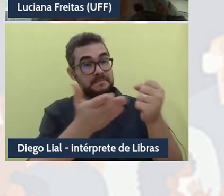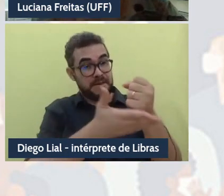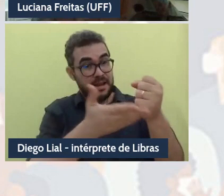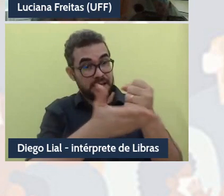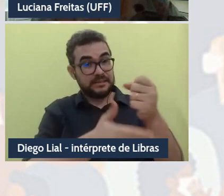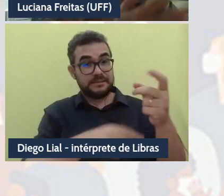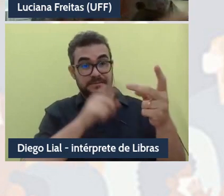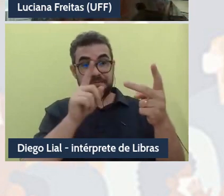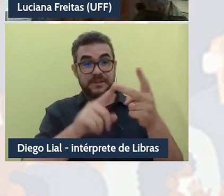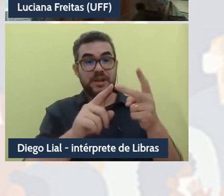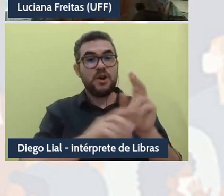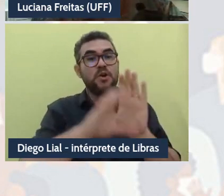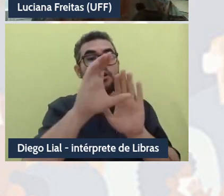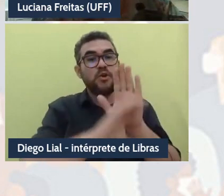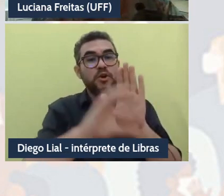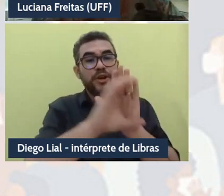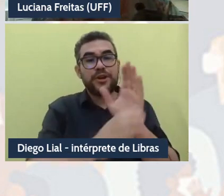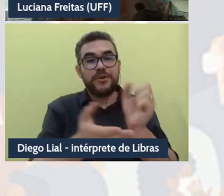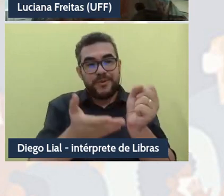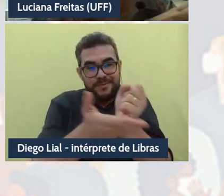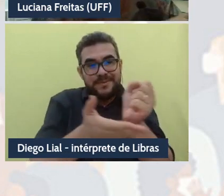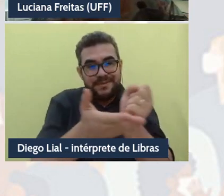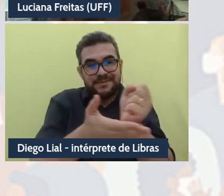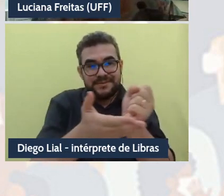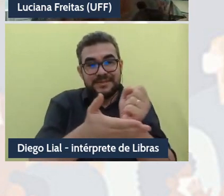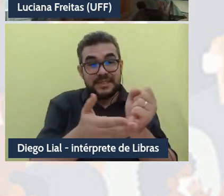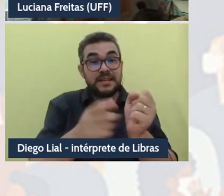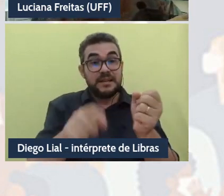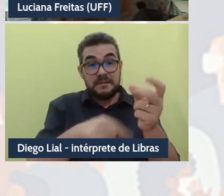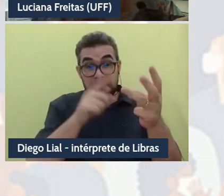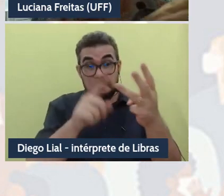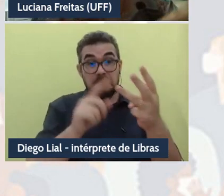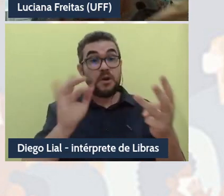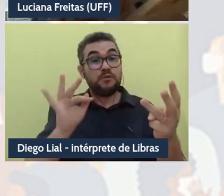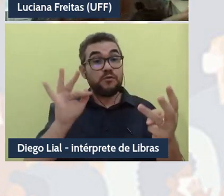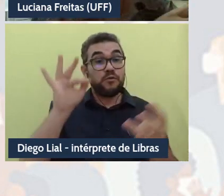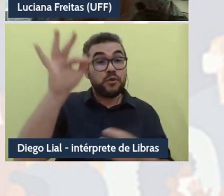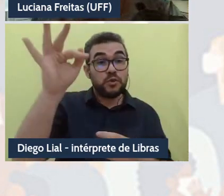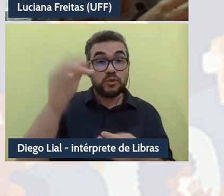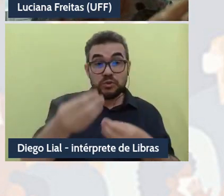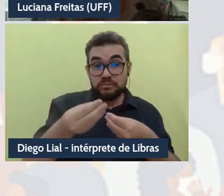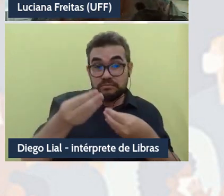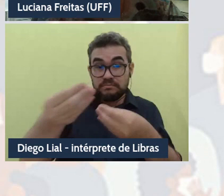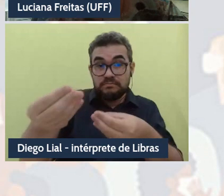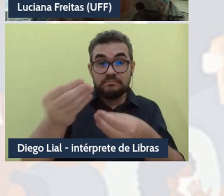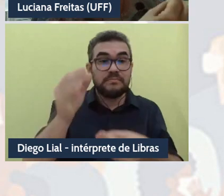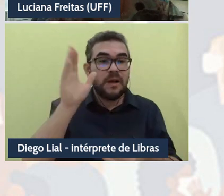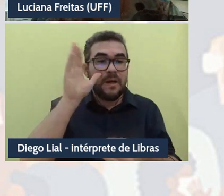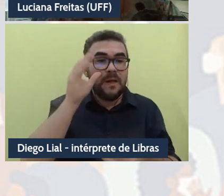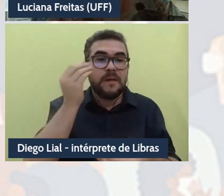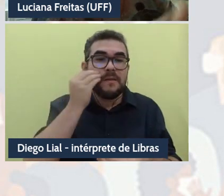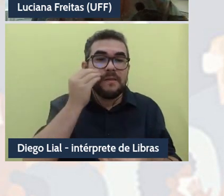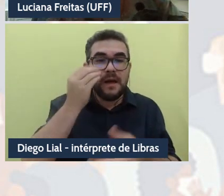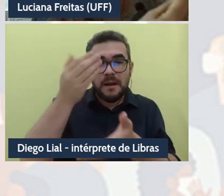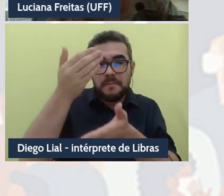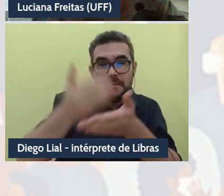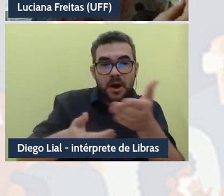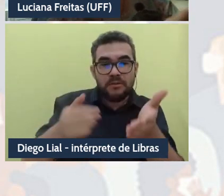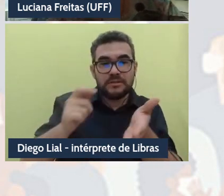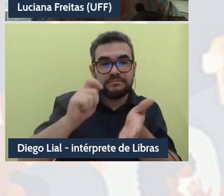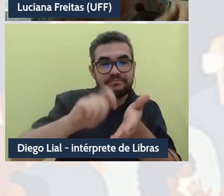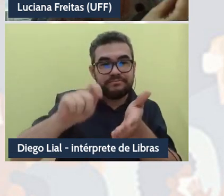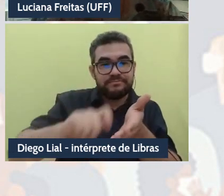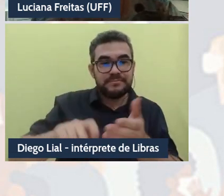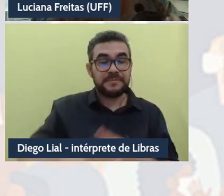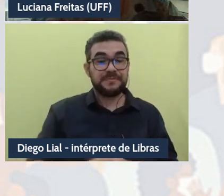futura testagem. E como eu falei para vocês, ela exclui o componente curricular língua